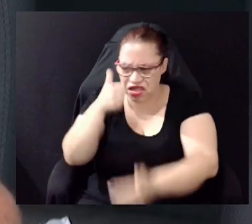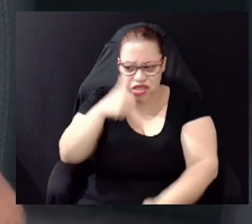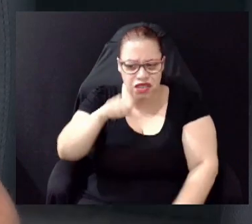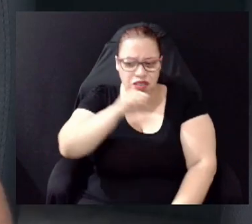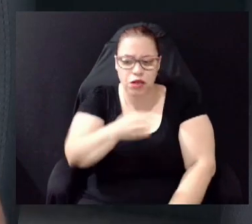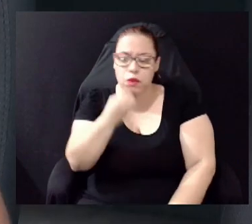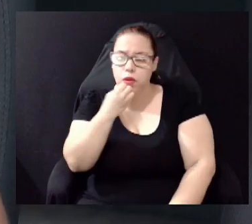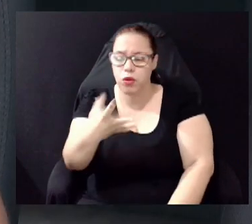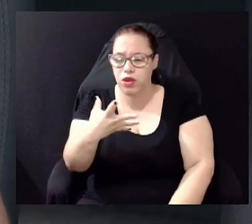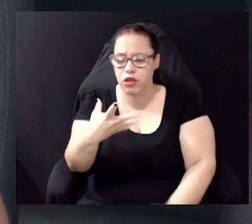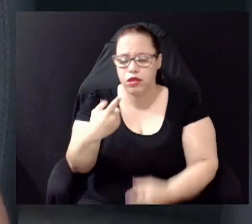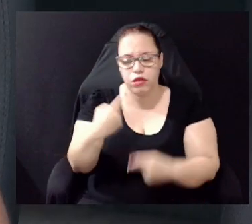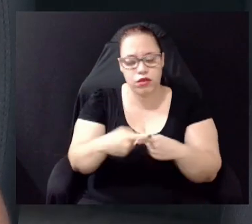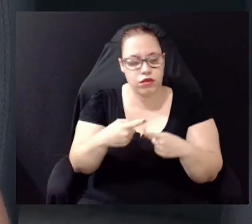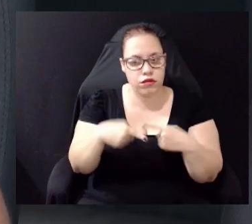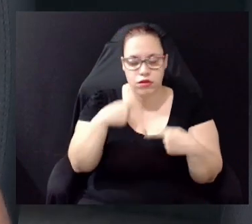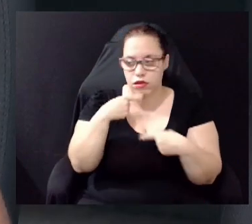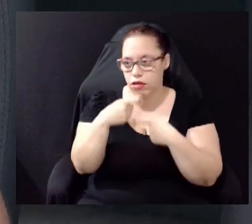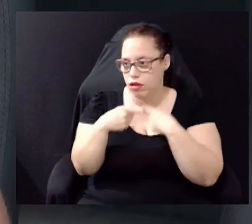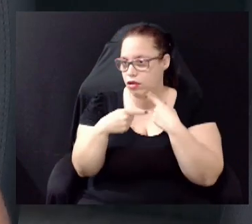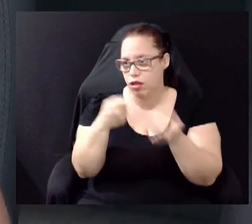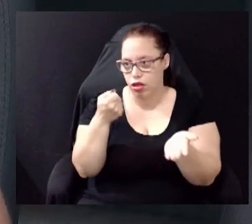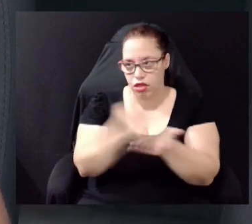ninguém tem obrigação de